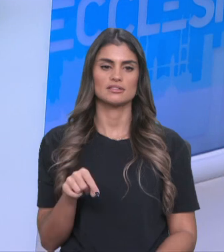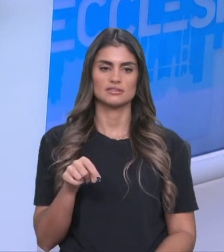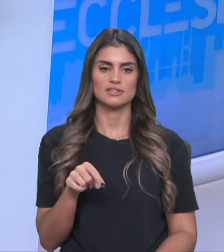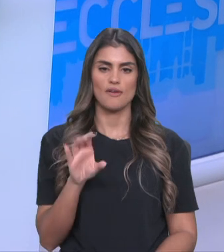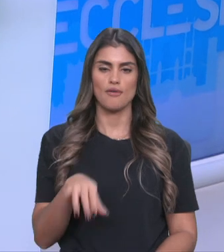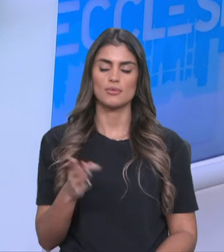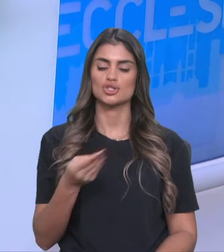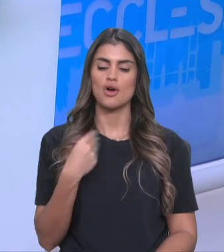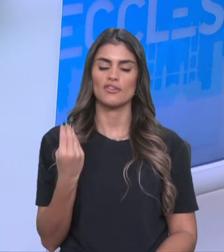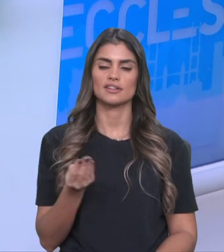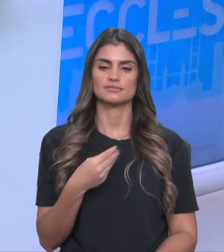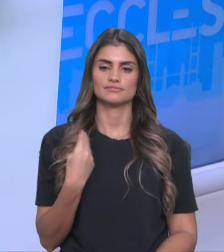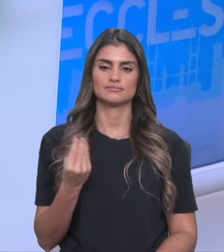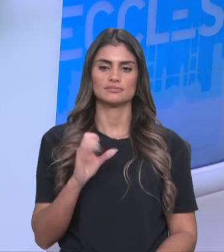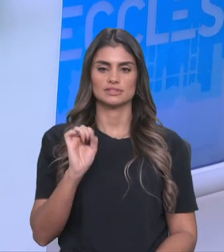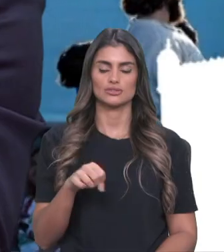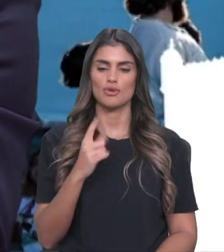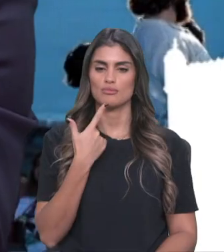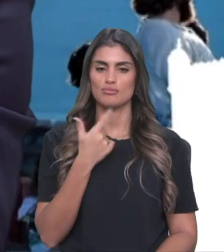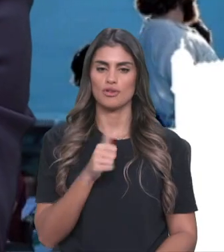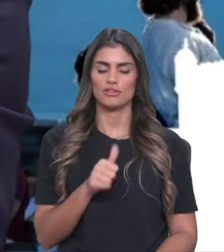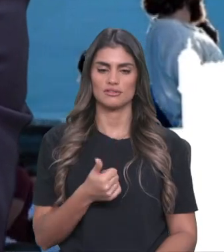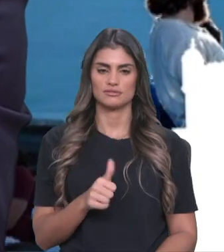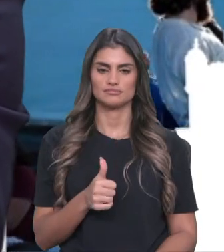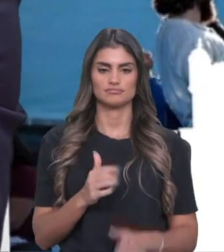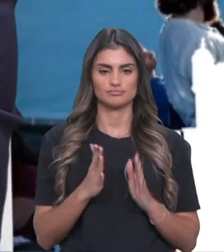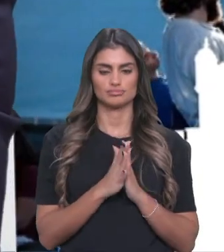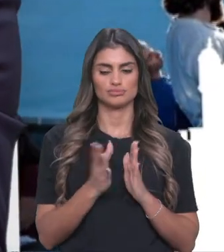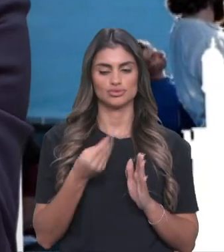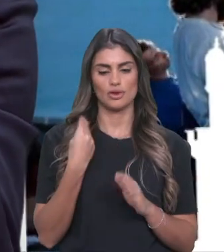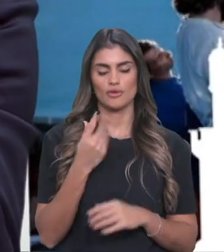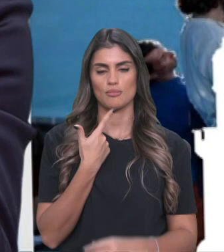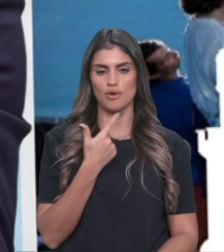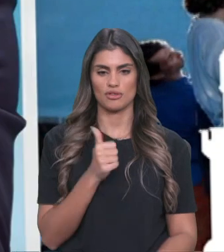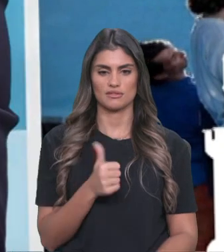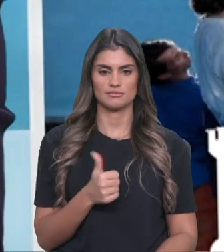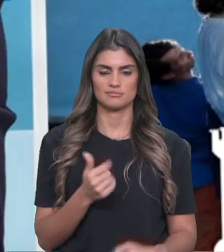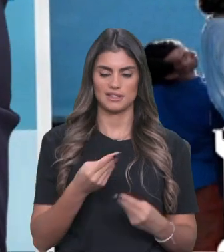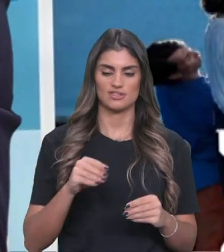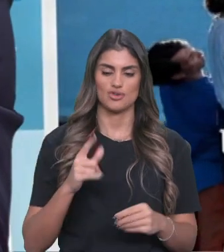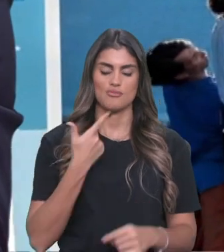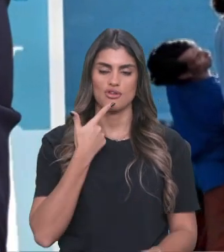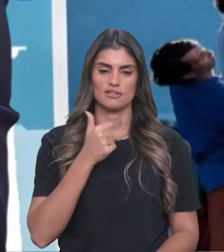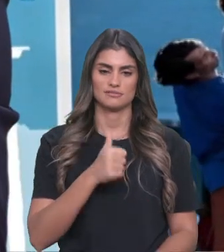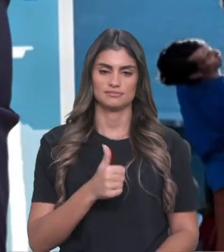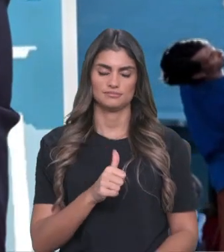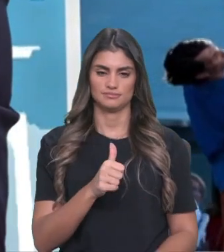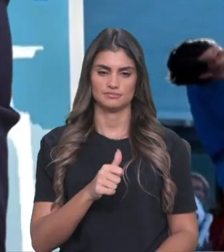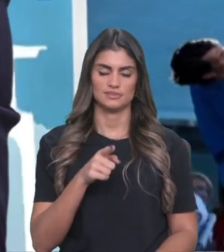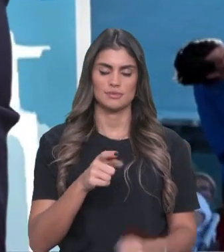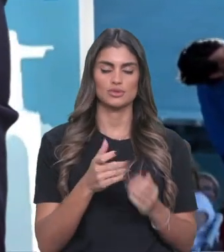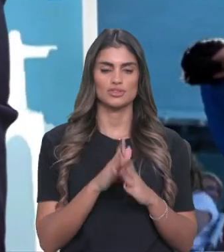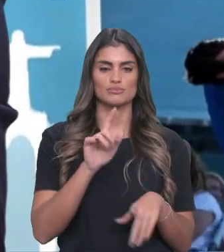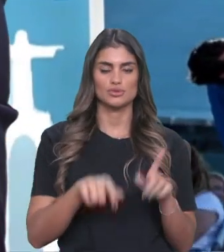juvenil? Sim, não pode haver uma Eucaristia para jovens, nem uma Eucaristia para crianças. A Eucaristia é para